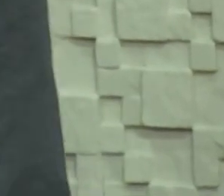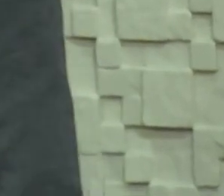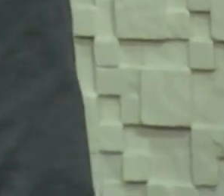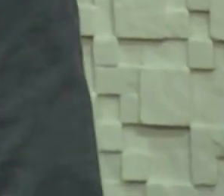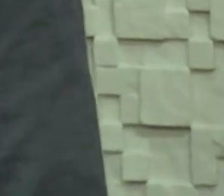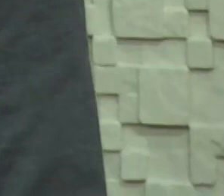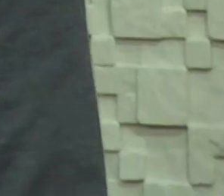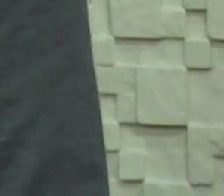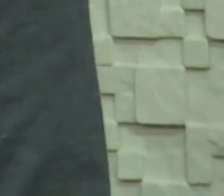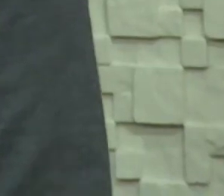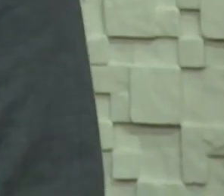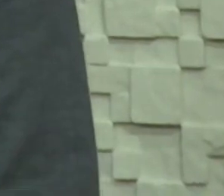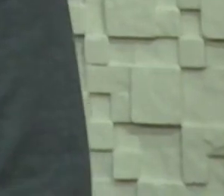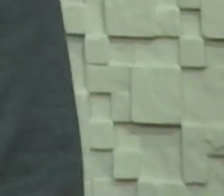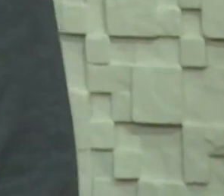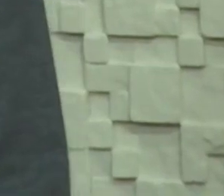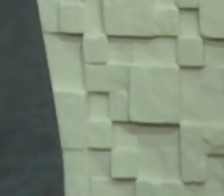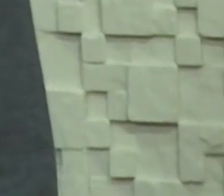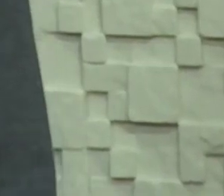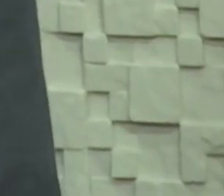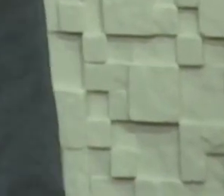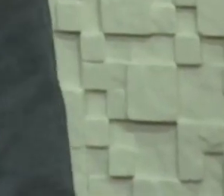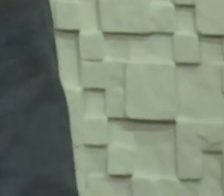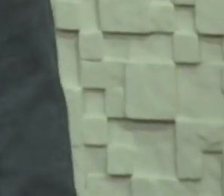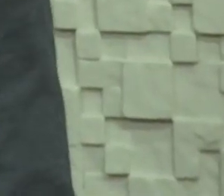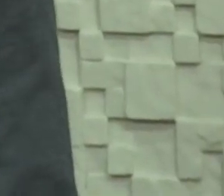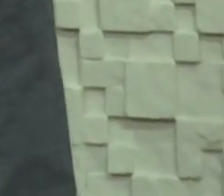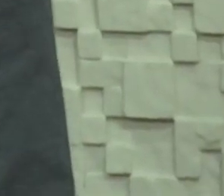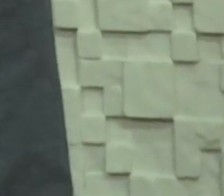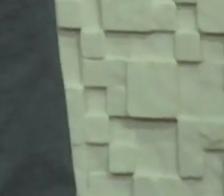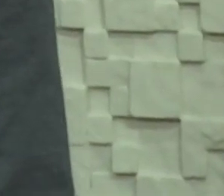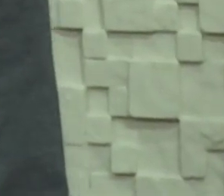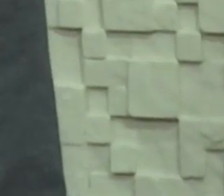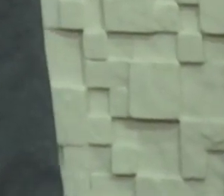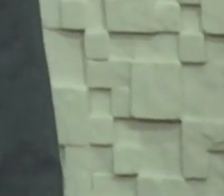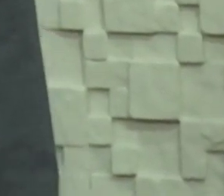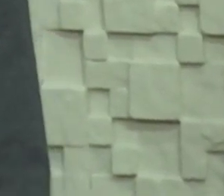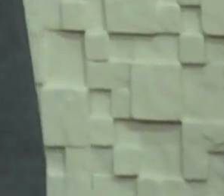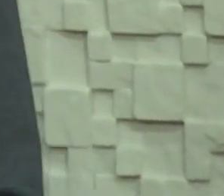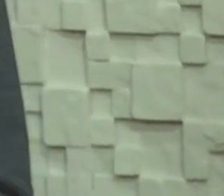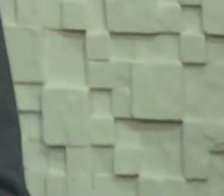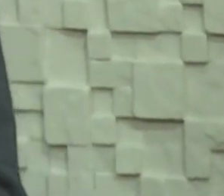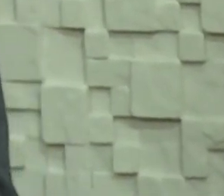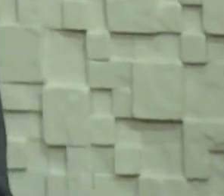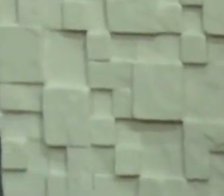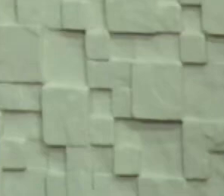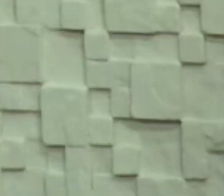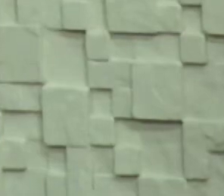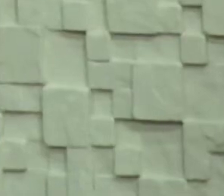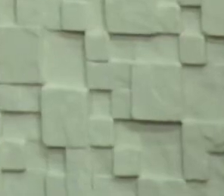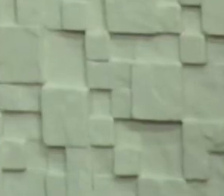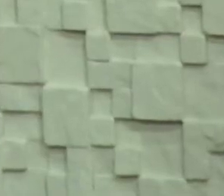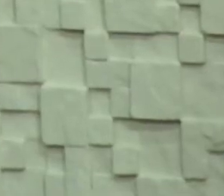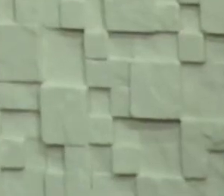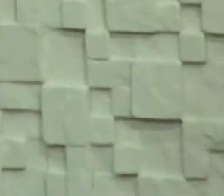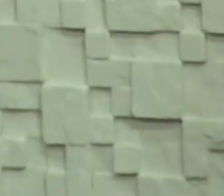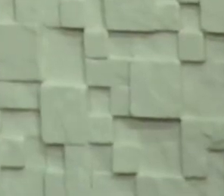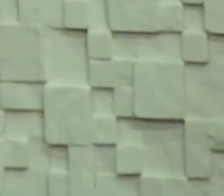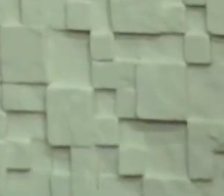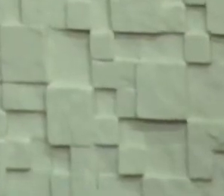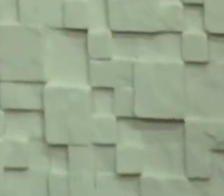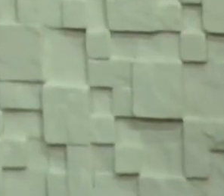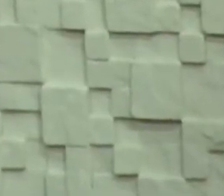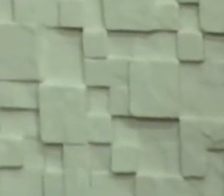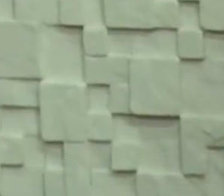pouco retomar as atividades que possam com segurança e com tranquilidade trazer um retorno econômico aos investidores aos